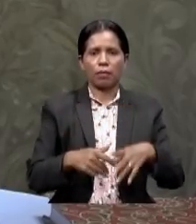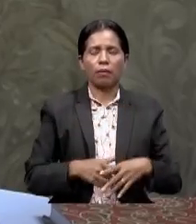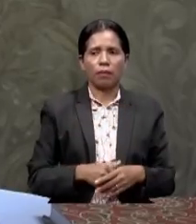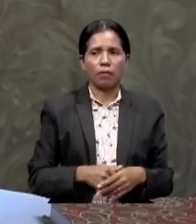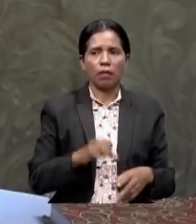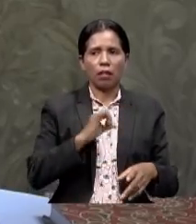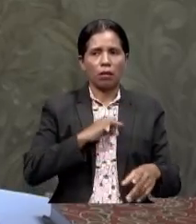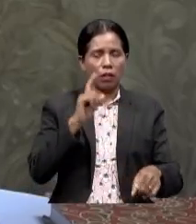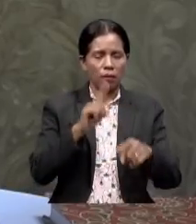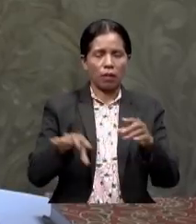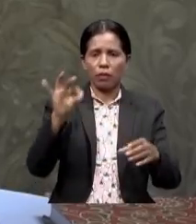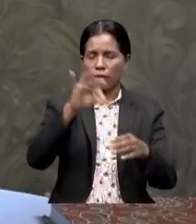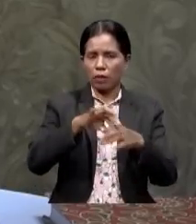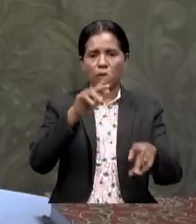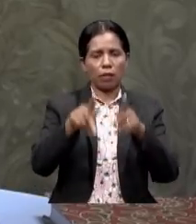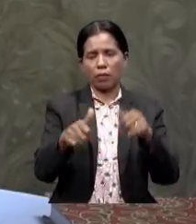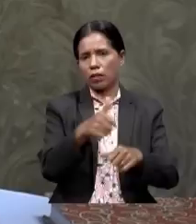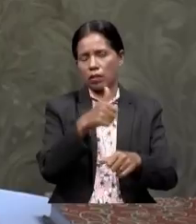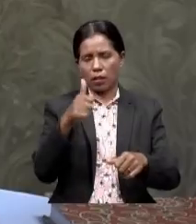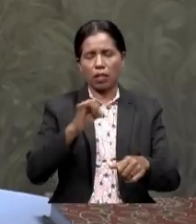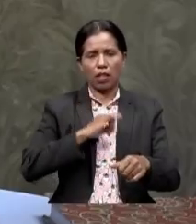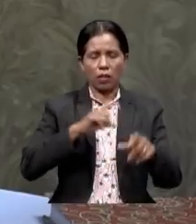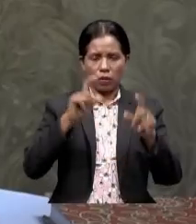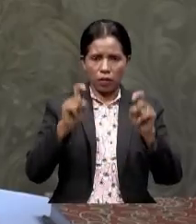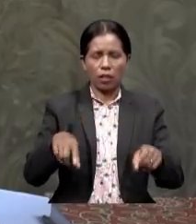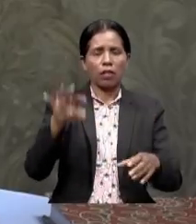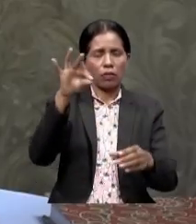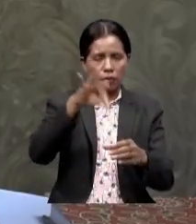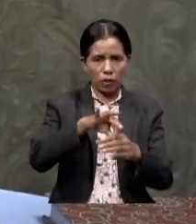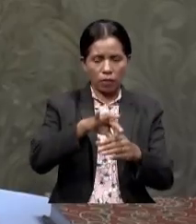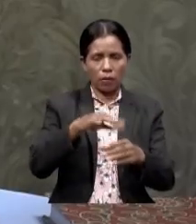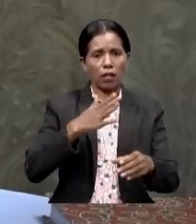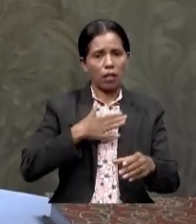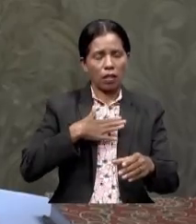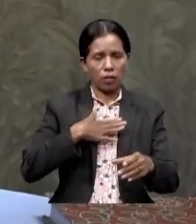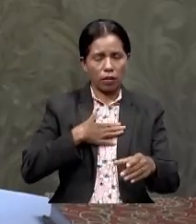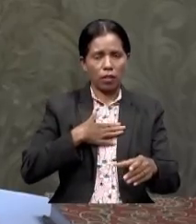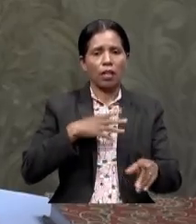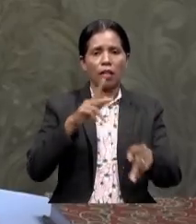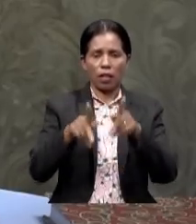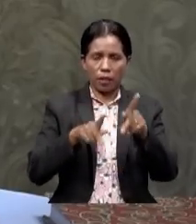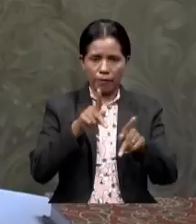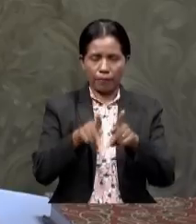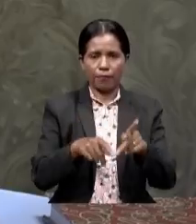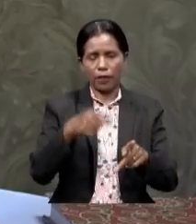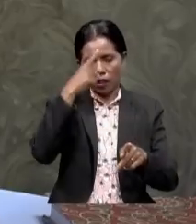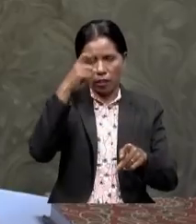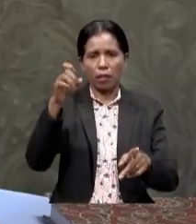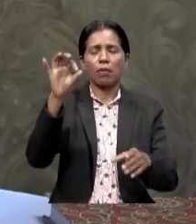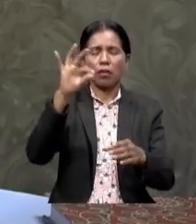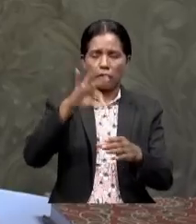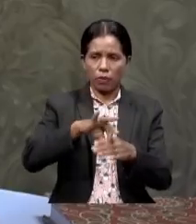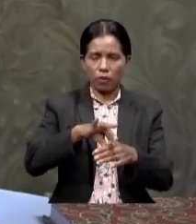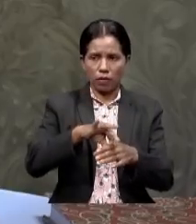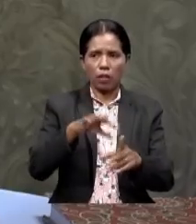Hala bel vota fal ba ema selo. Ha tem que vota ba ha niema. Tamba voto eleição